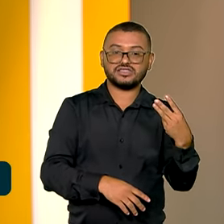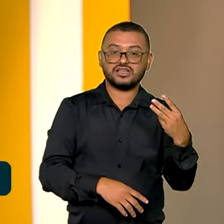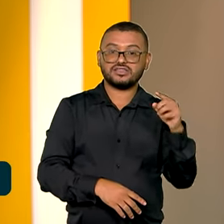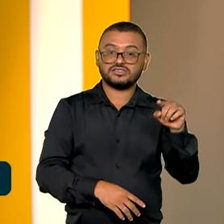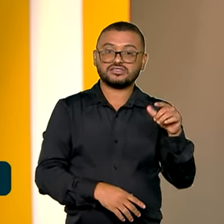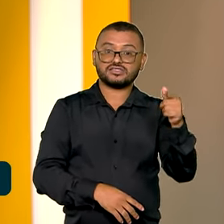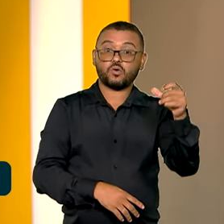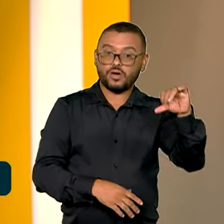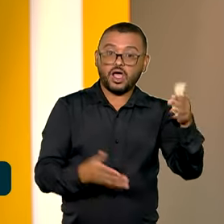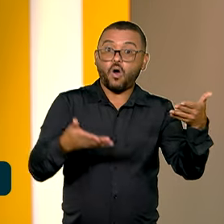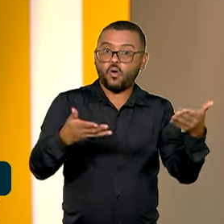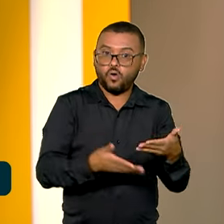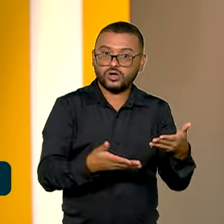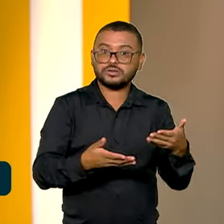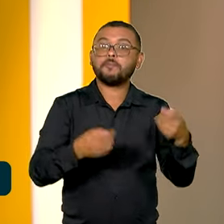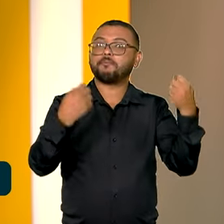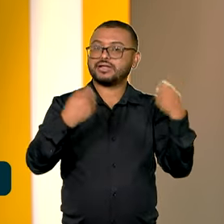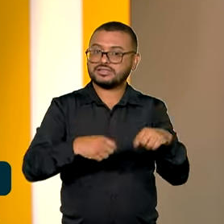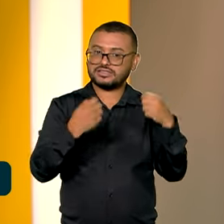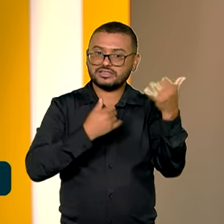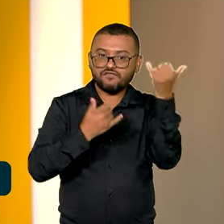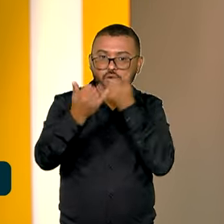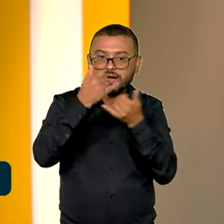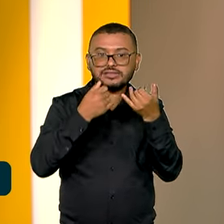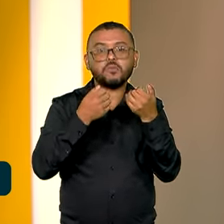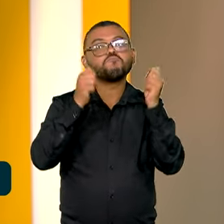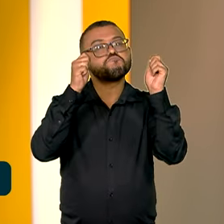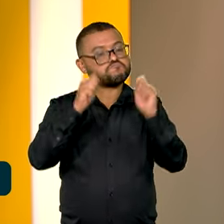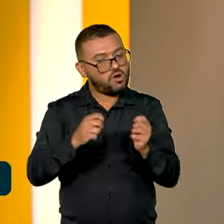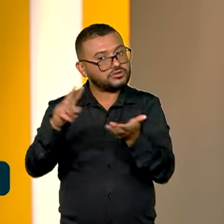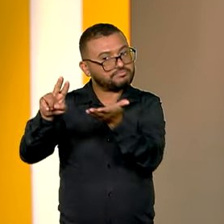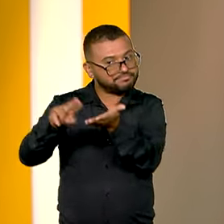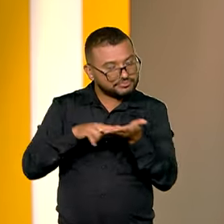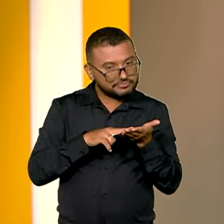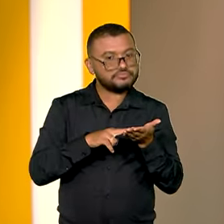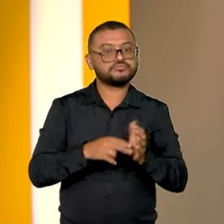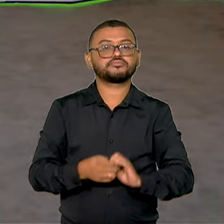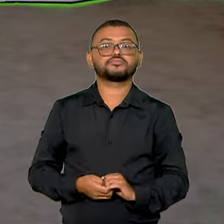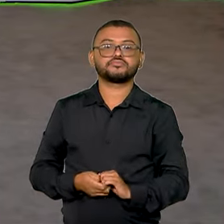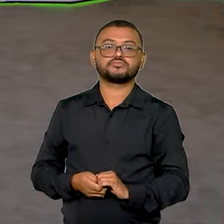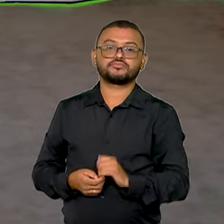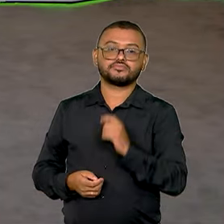23:59 de hoje essas informações ainda podem ser enviadas